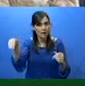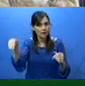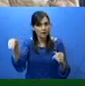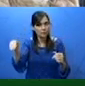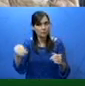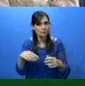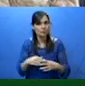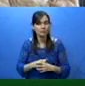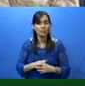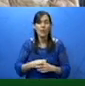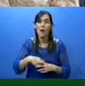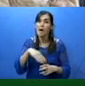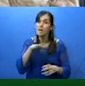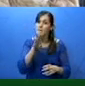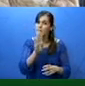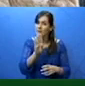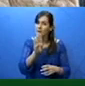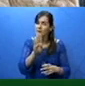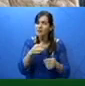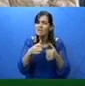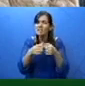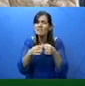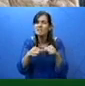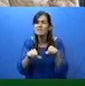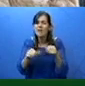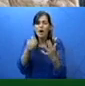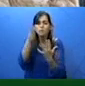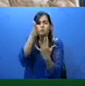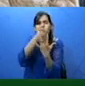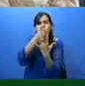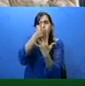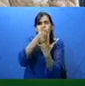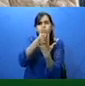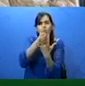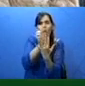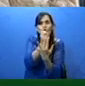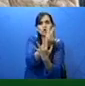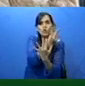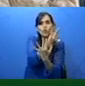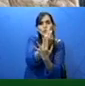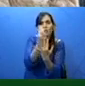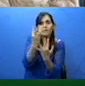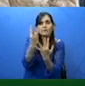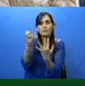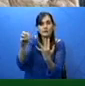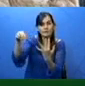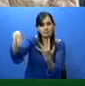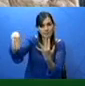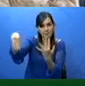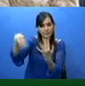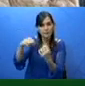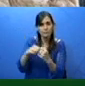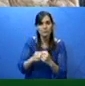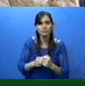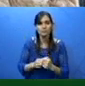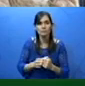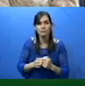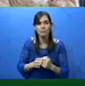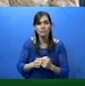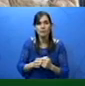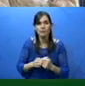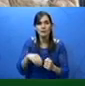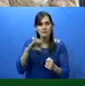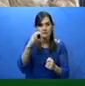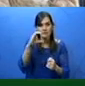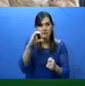metro? B. Está entre 2 e 3 metros? C. É menor que 1 metro? Então, nós temos